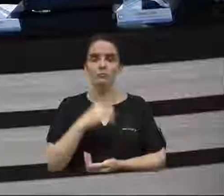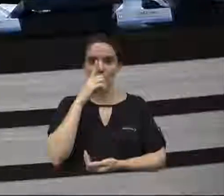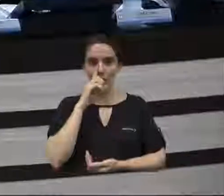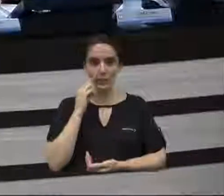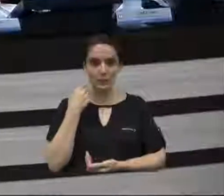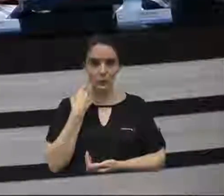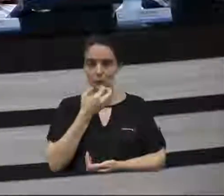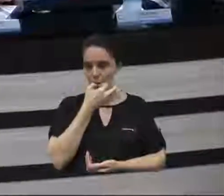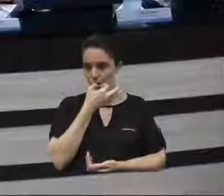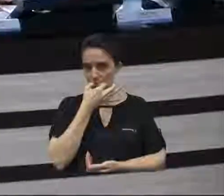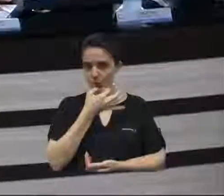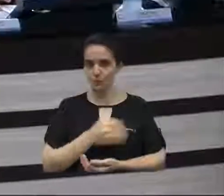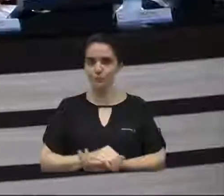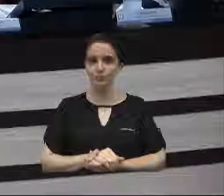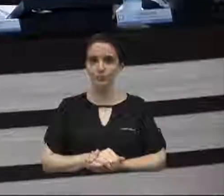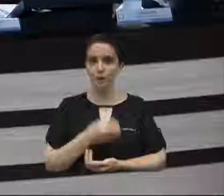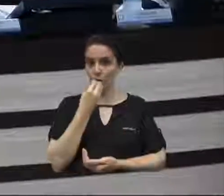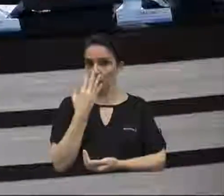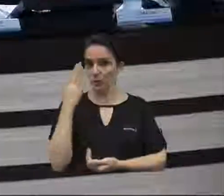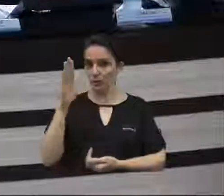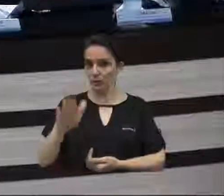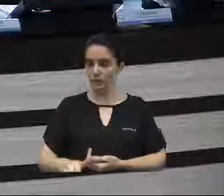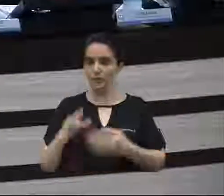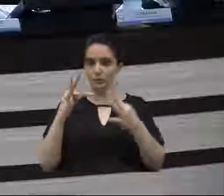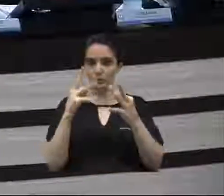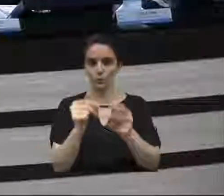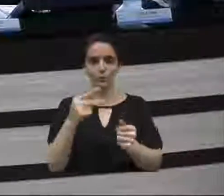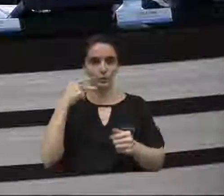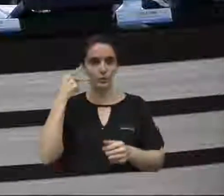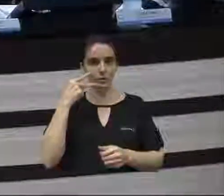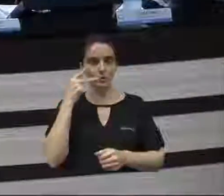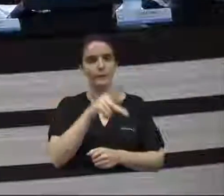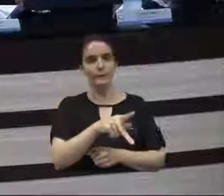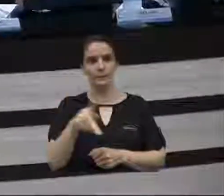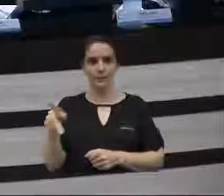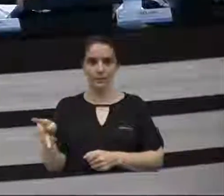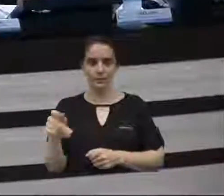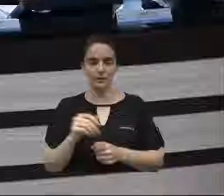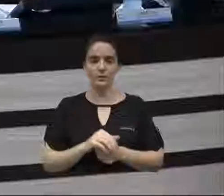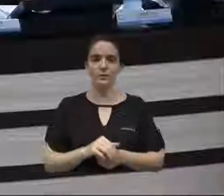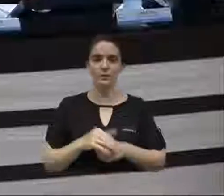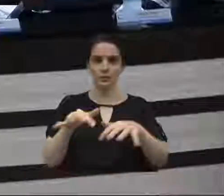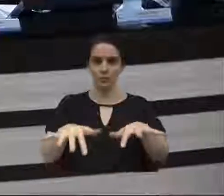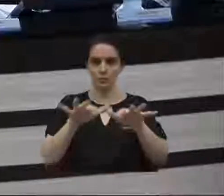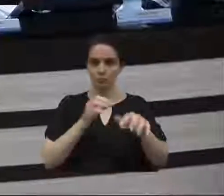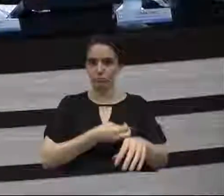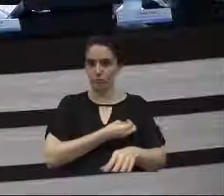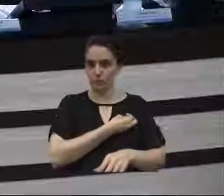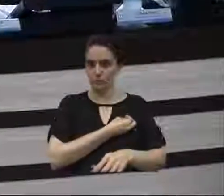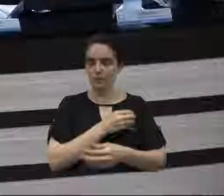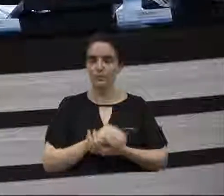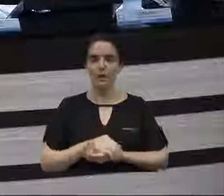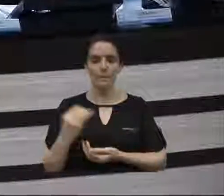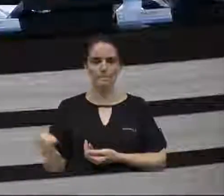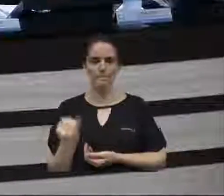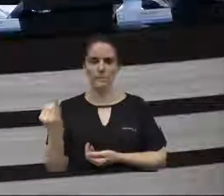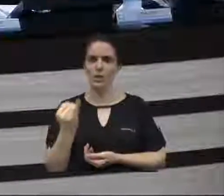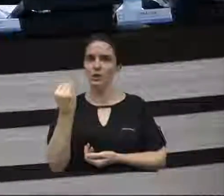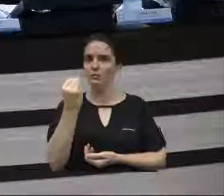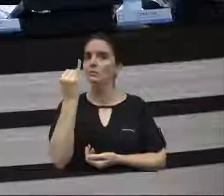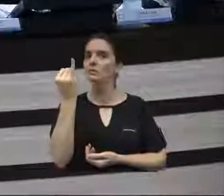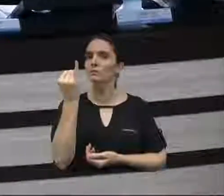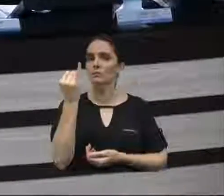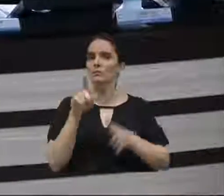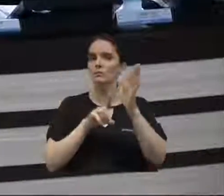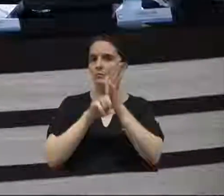Nilton Santos. Boa tarde a todos os vereadores, senhora presidente, público presente. É muito importante um